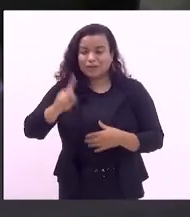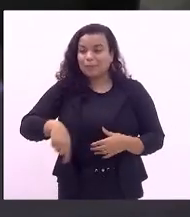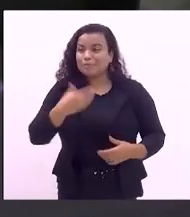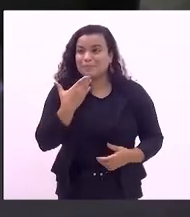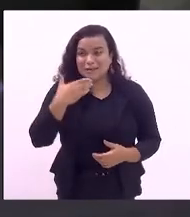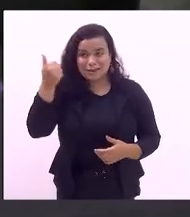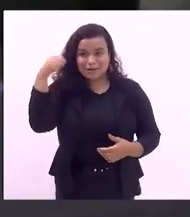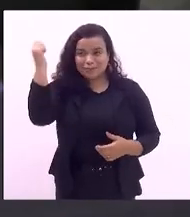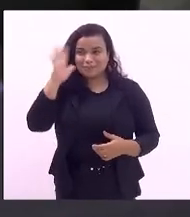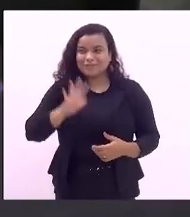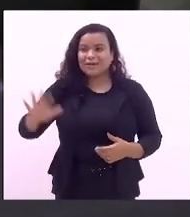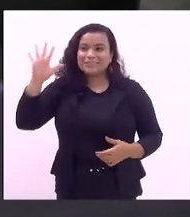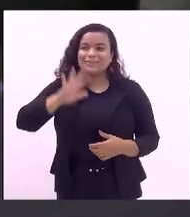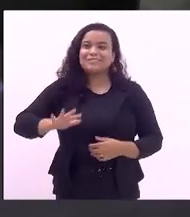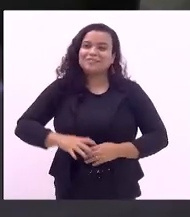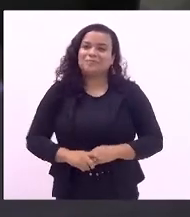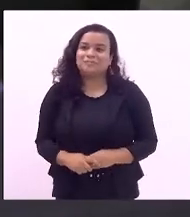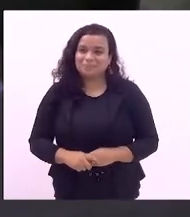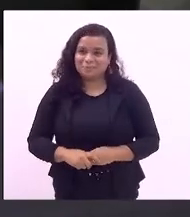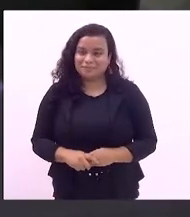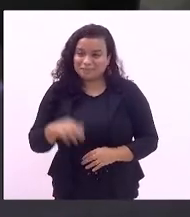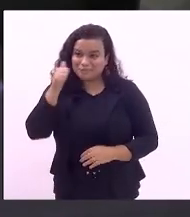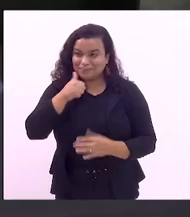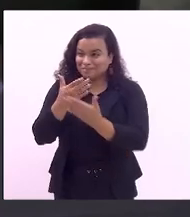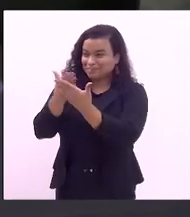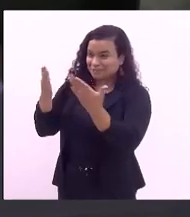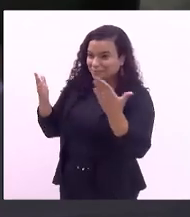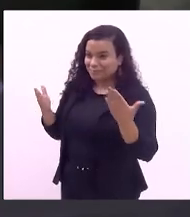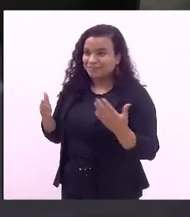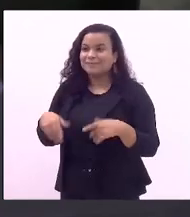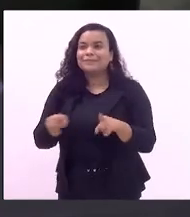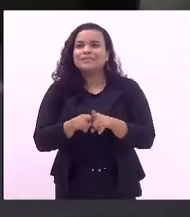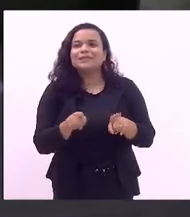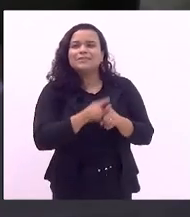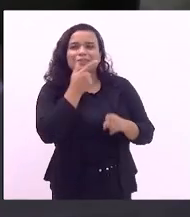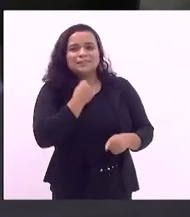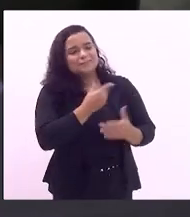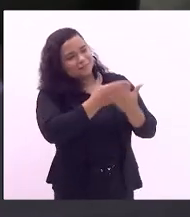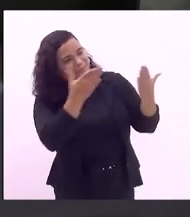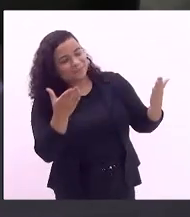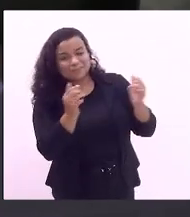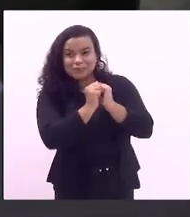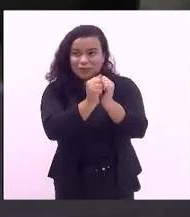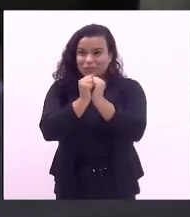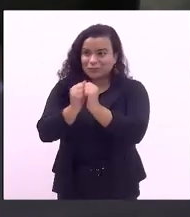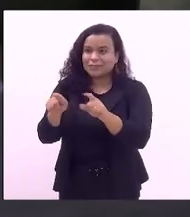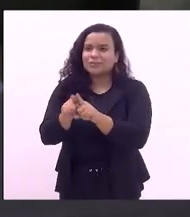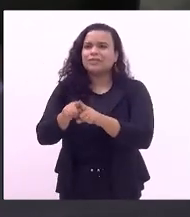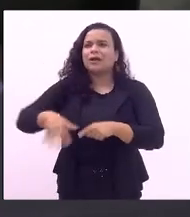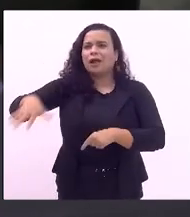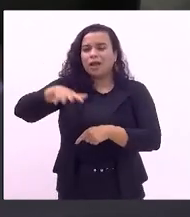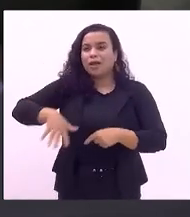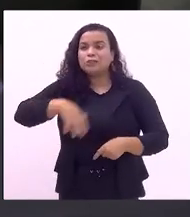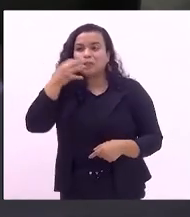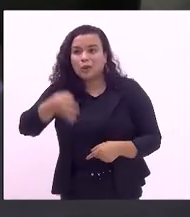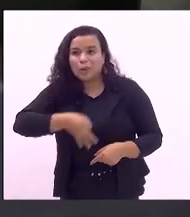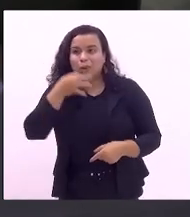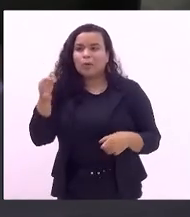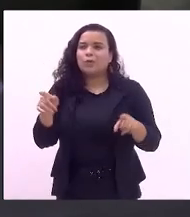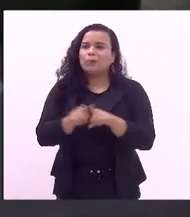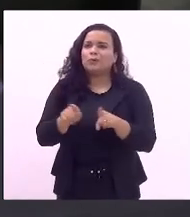cerimonial do Brasil essas meninas e esses aplasys ao departamento de som